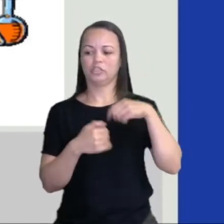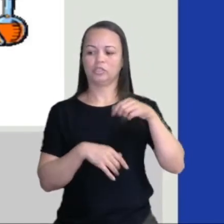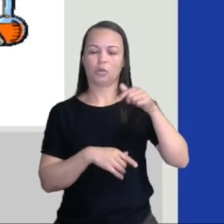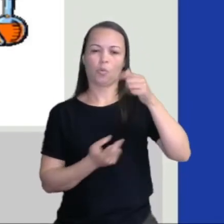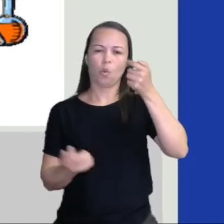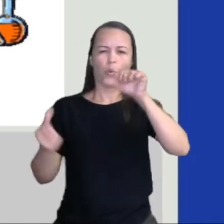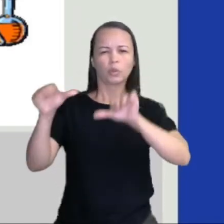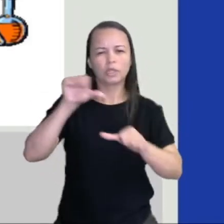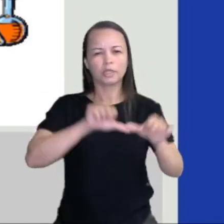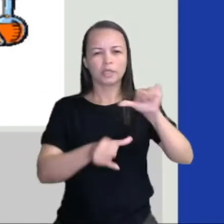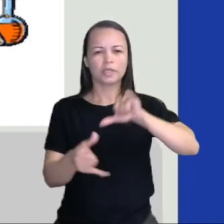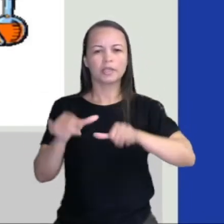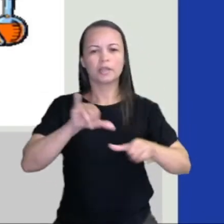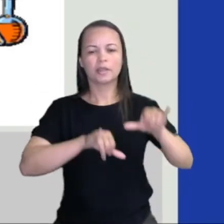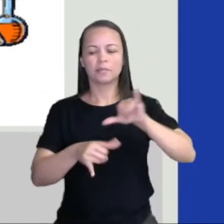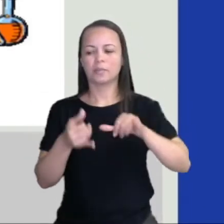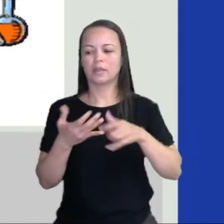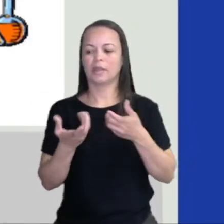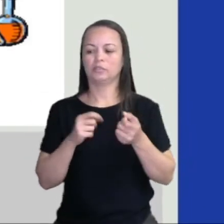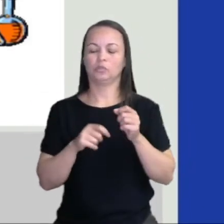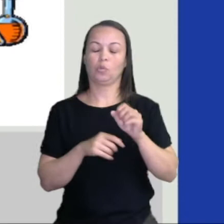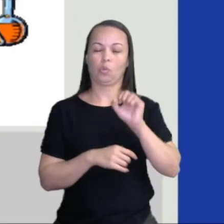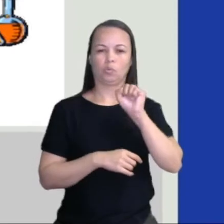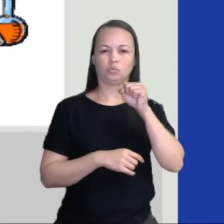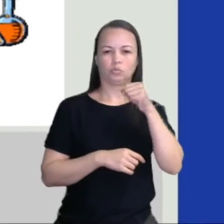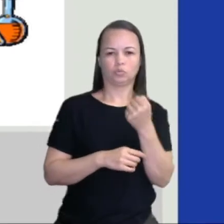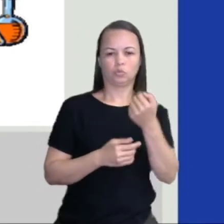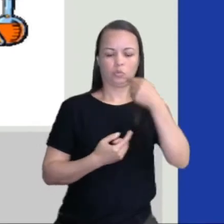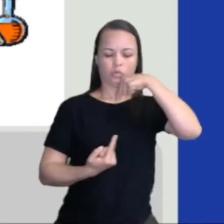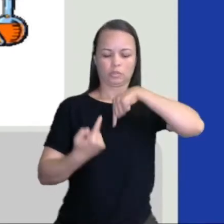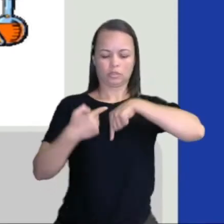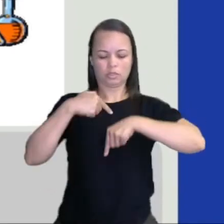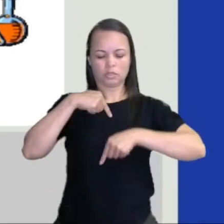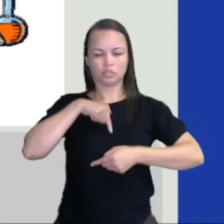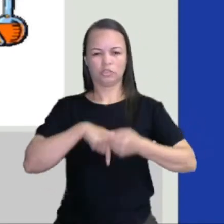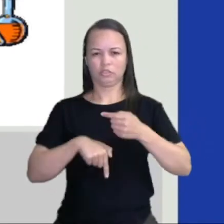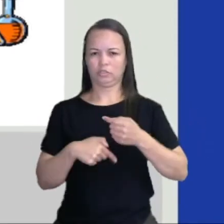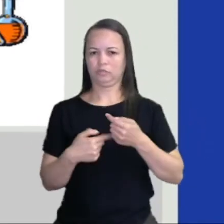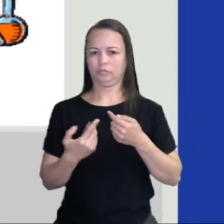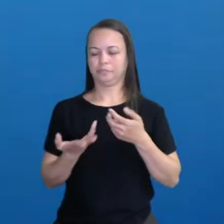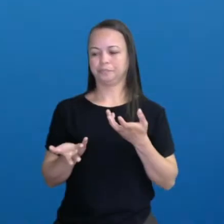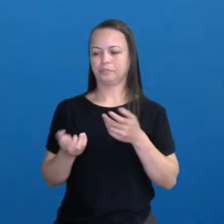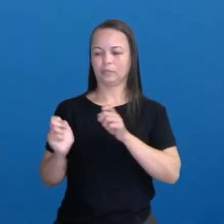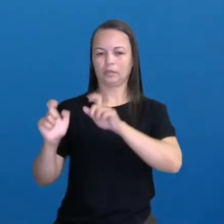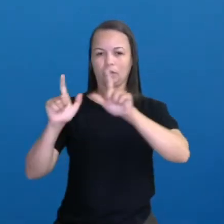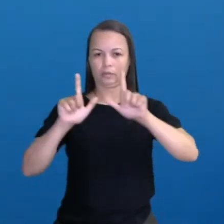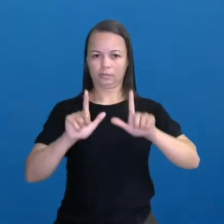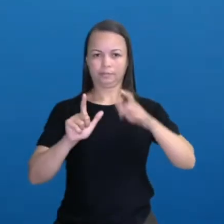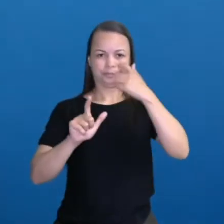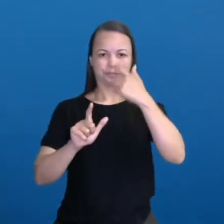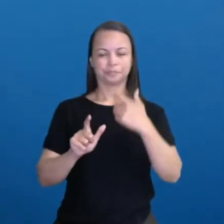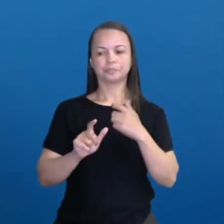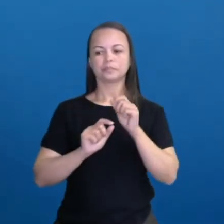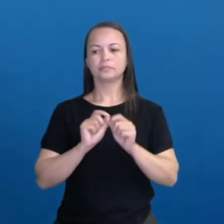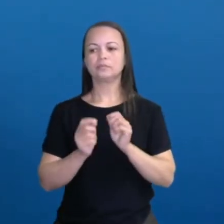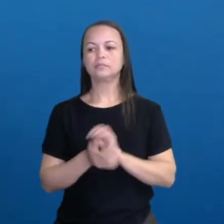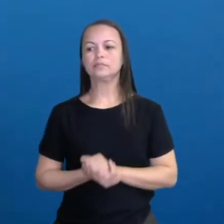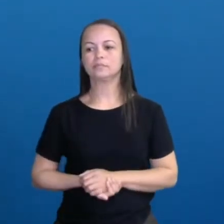simples, através da ação dos sucos digestivos. E aí, gente, peço mais uma vez, volta aqui comigo, por favor,